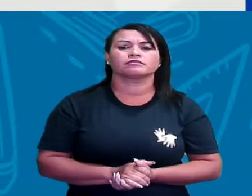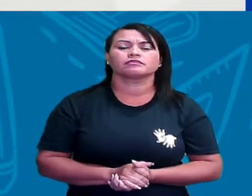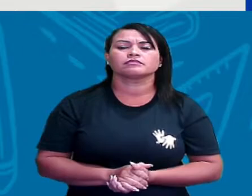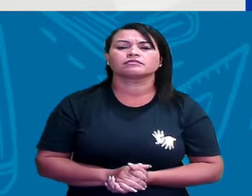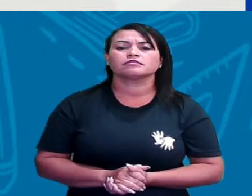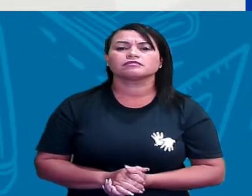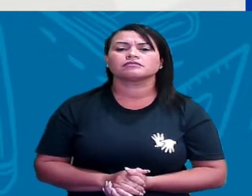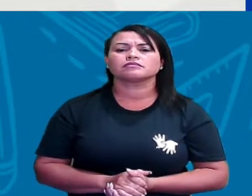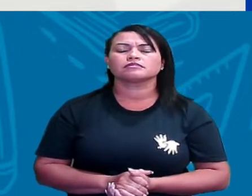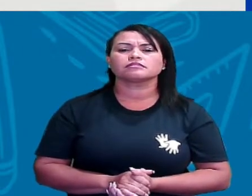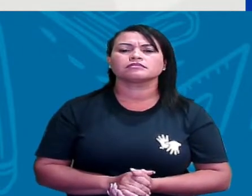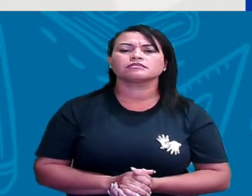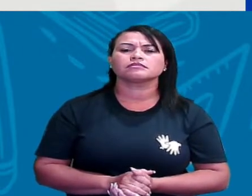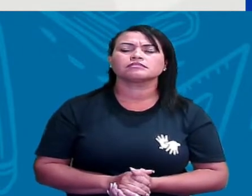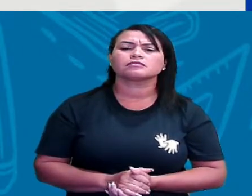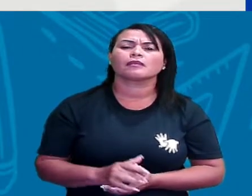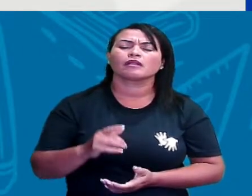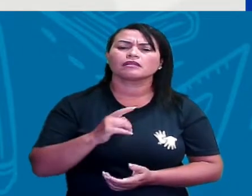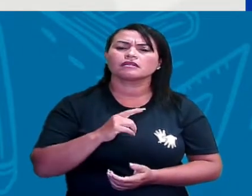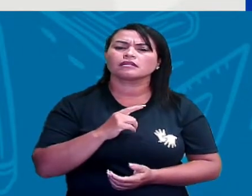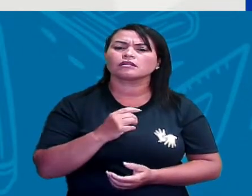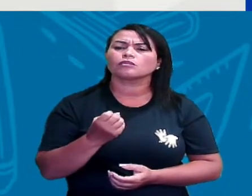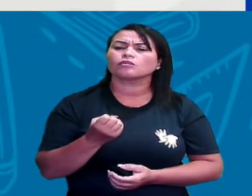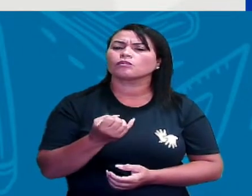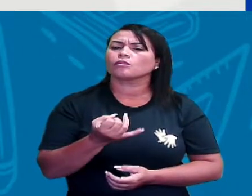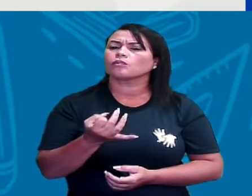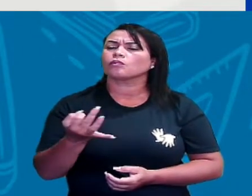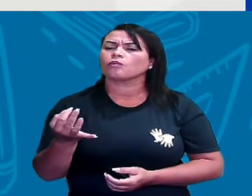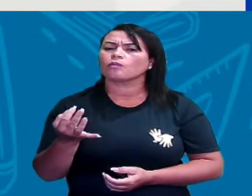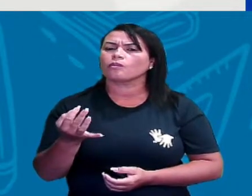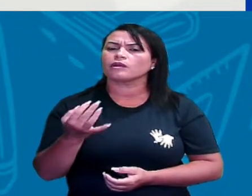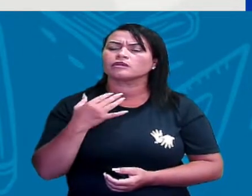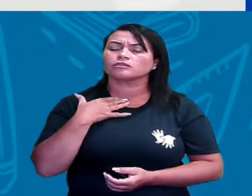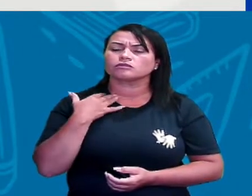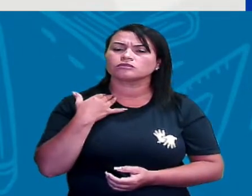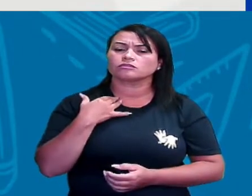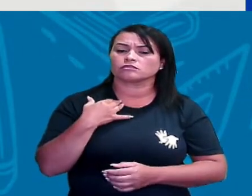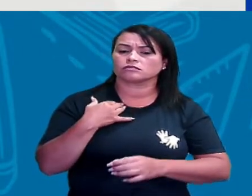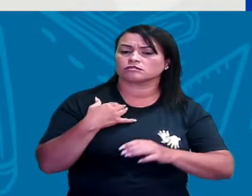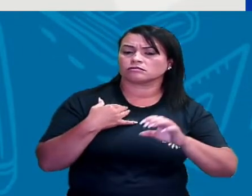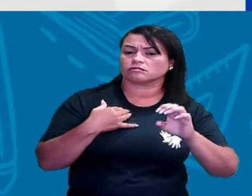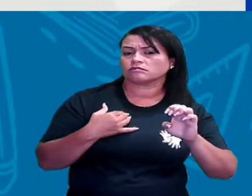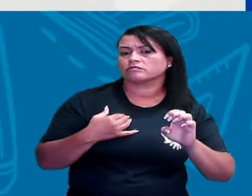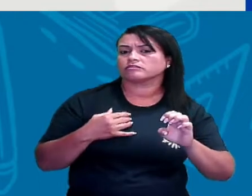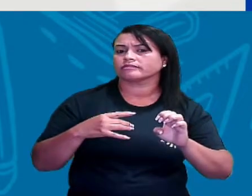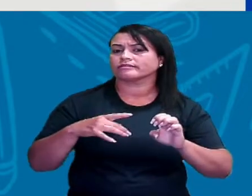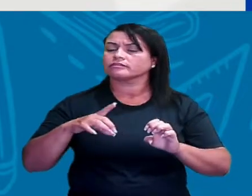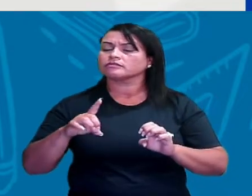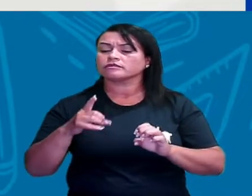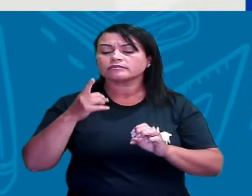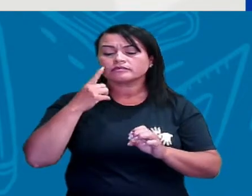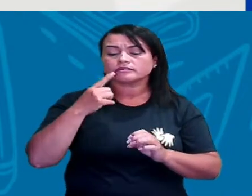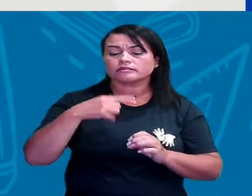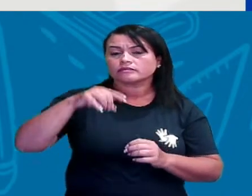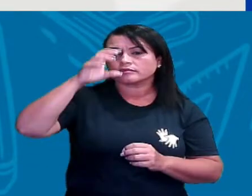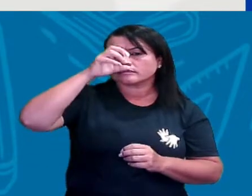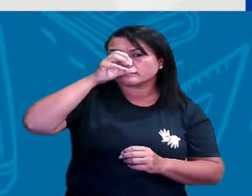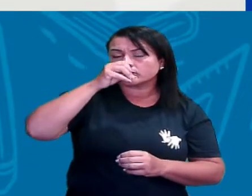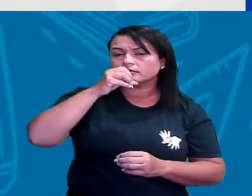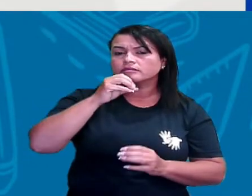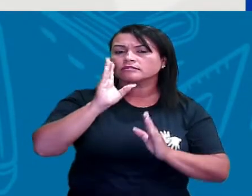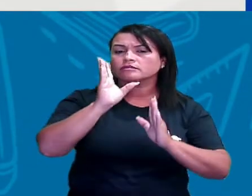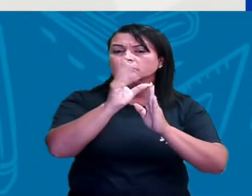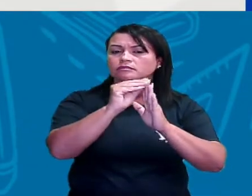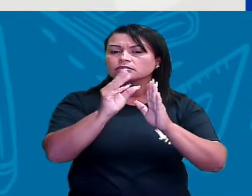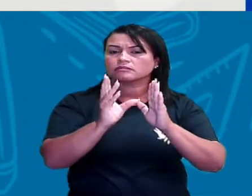Valor posicional, tá? É o seguinte. Ao aprendermos o conteúdo referente aos